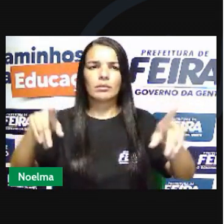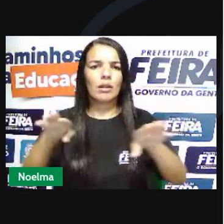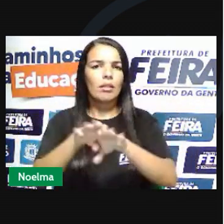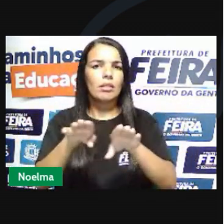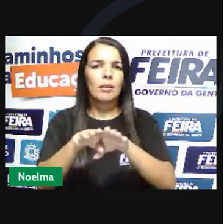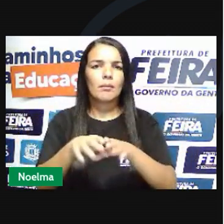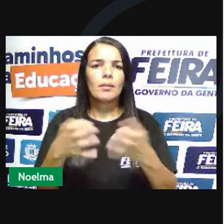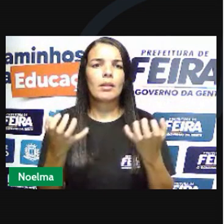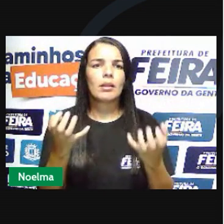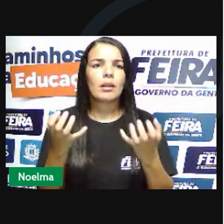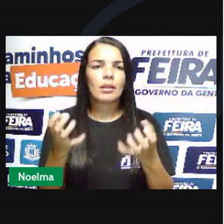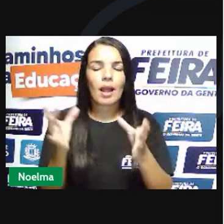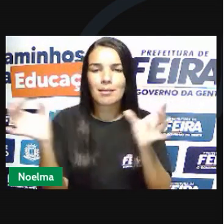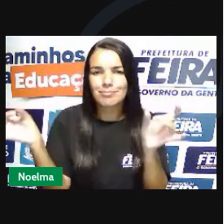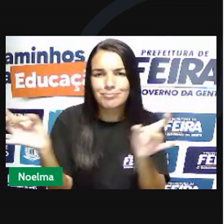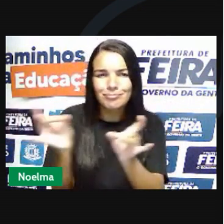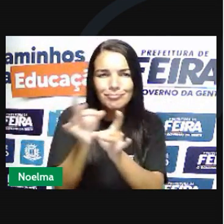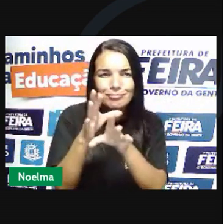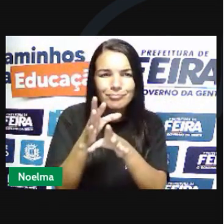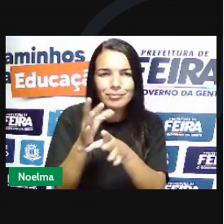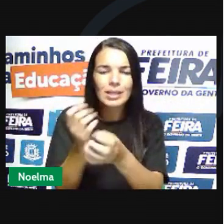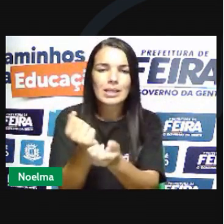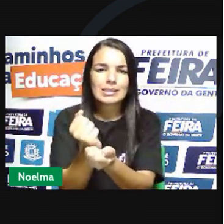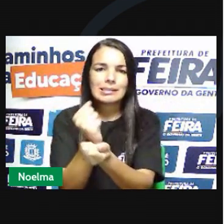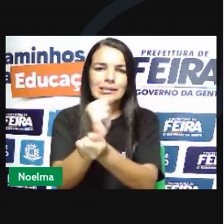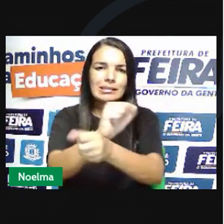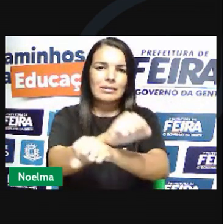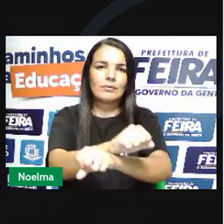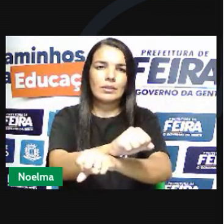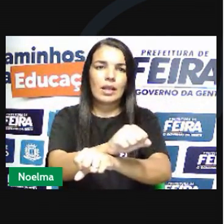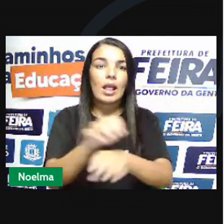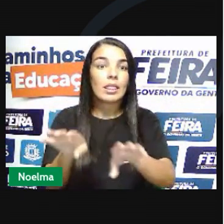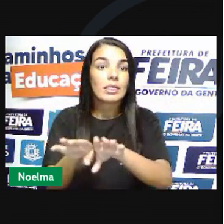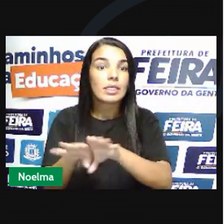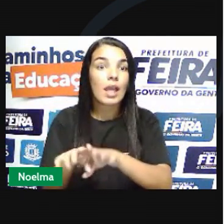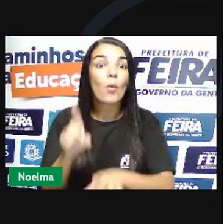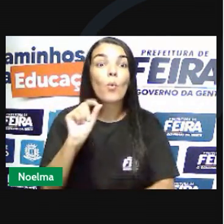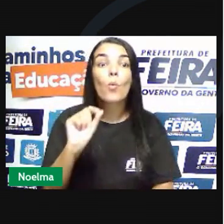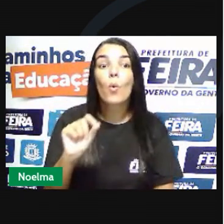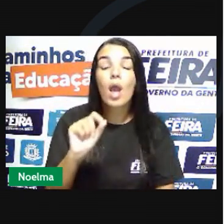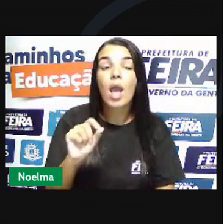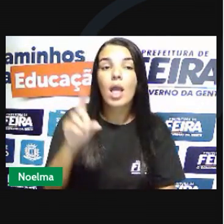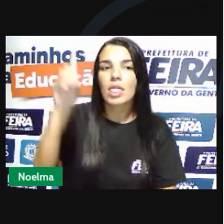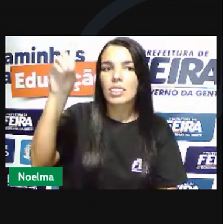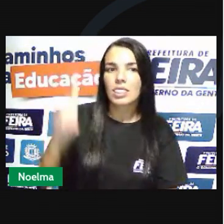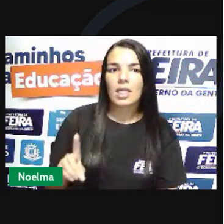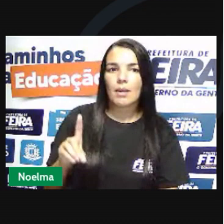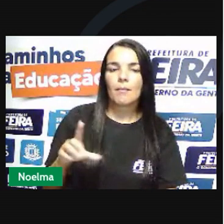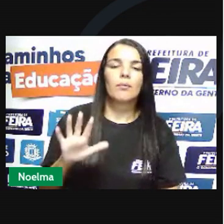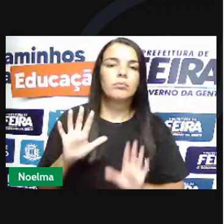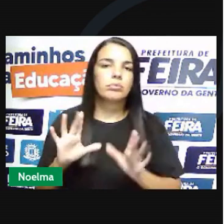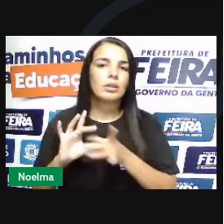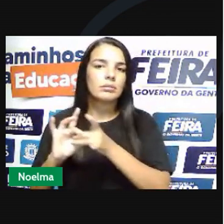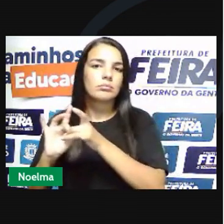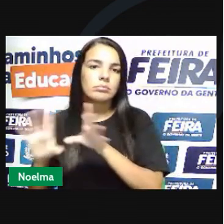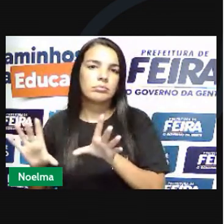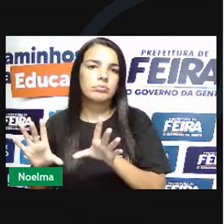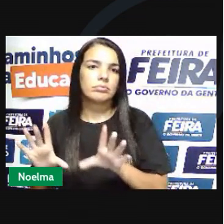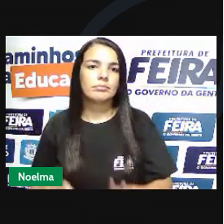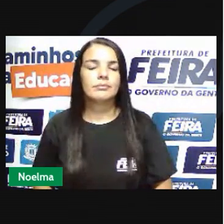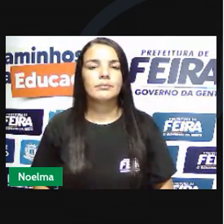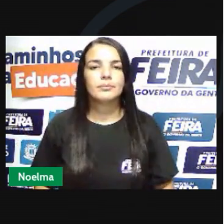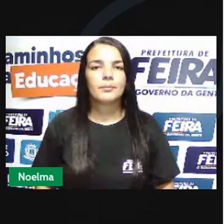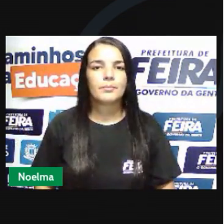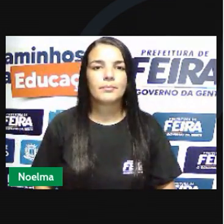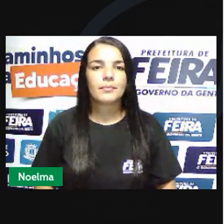planejavam abolir a escravidão e implantar uma república democrática na Bahia, nos moldes da Revolução Francesa.